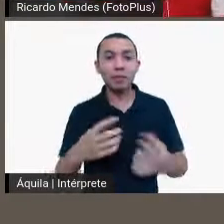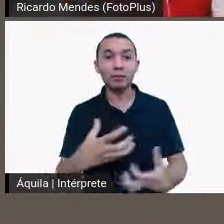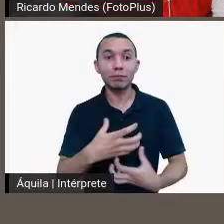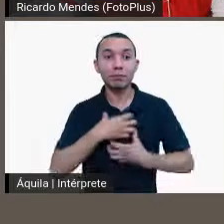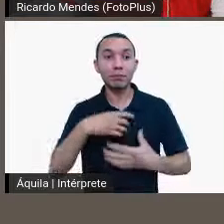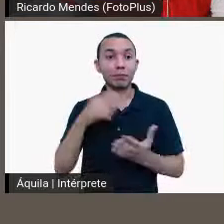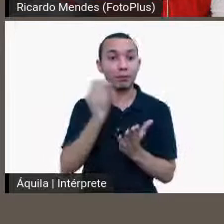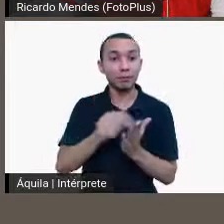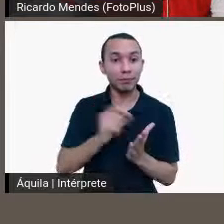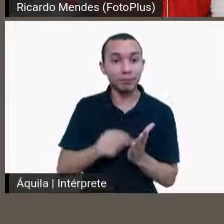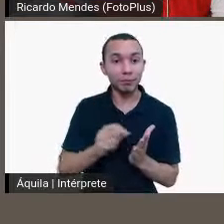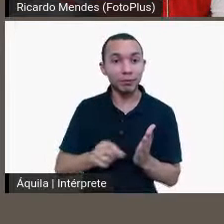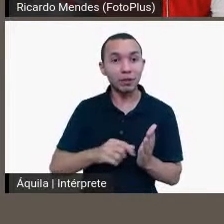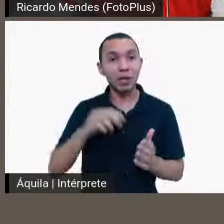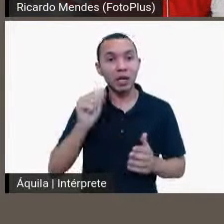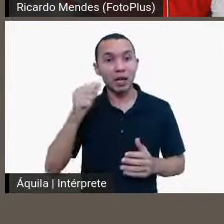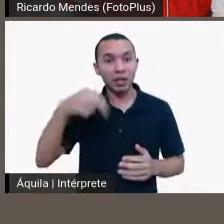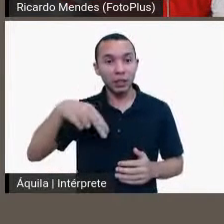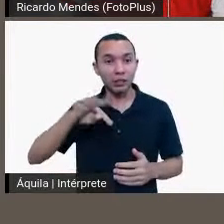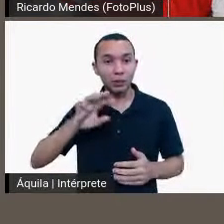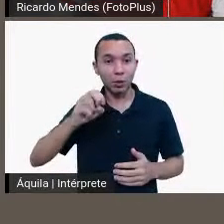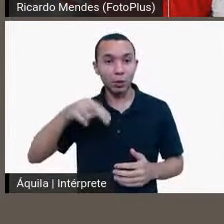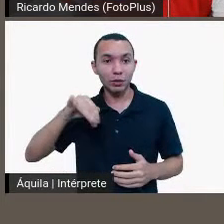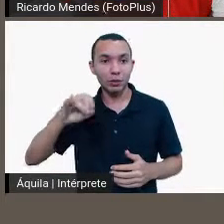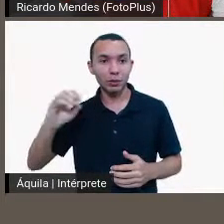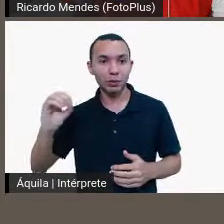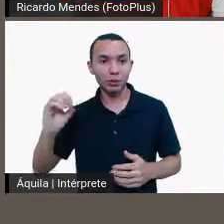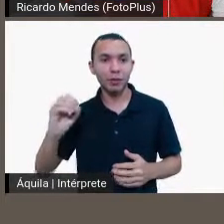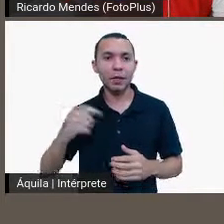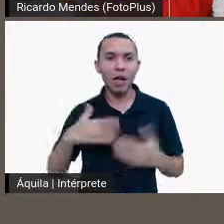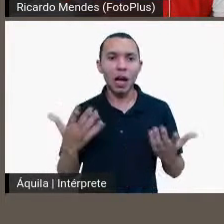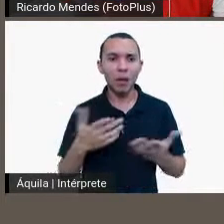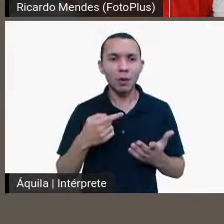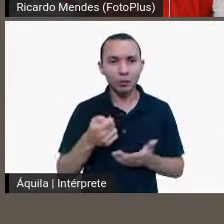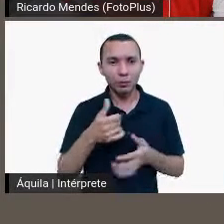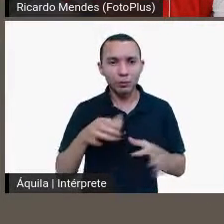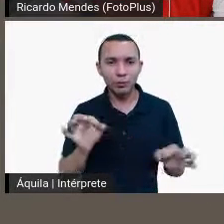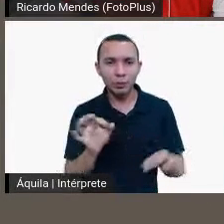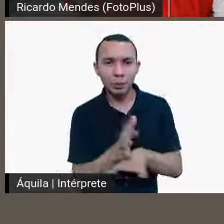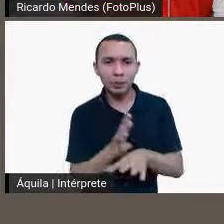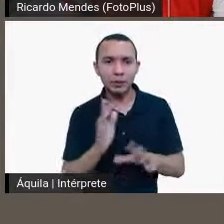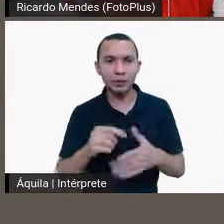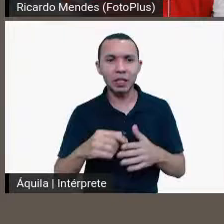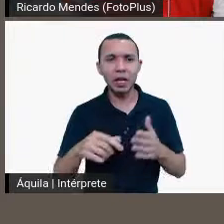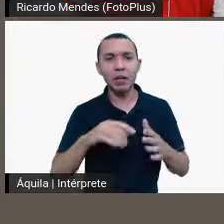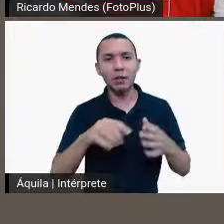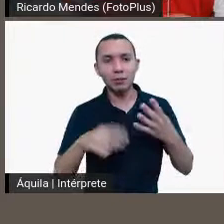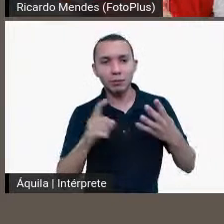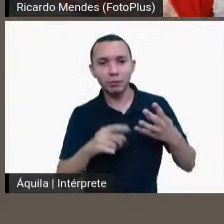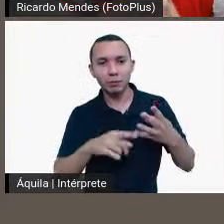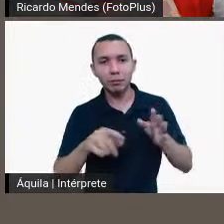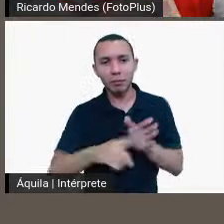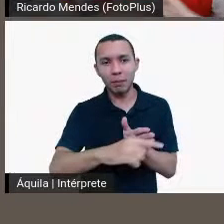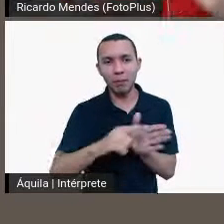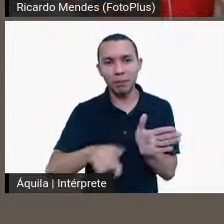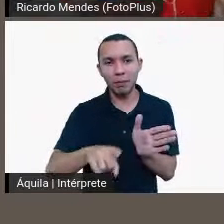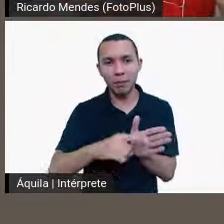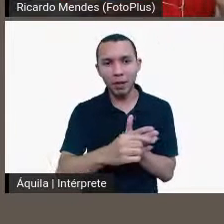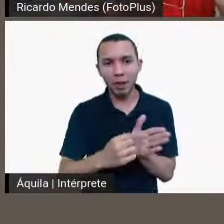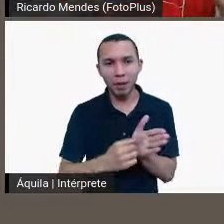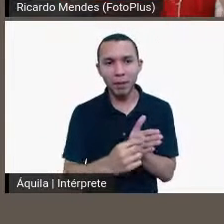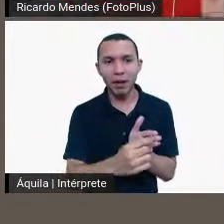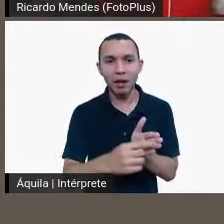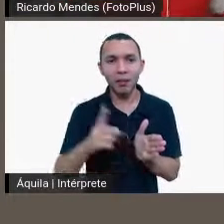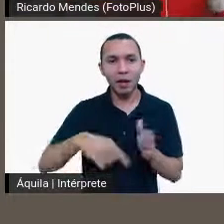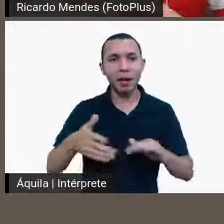escrita do Antônio de Alcântara Machado. Eu vou encerrar, se me deixarem, com quatro parágrafos para falar sobre performar a modernidade.